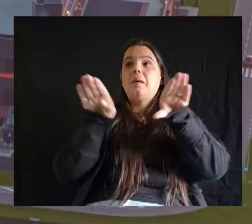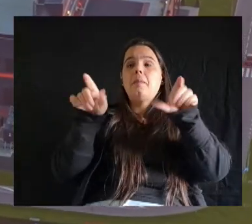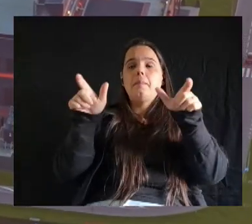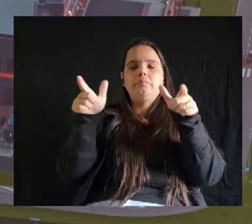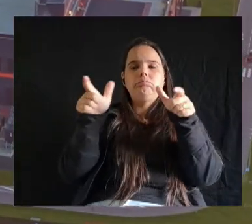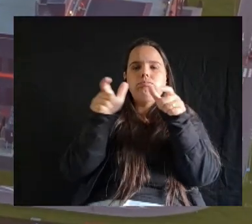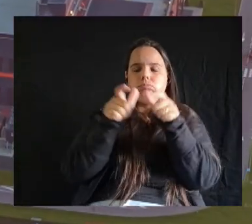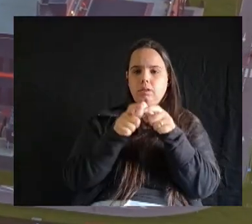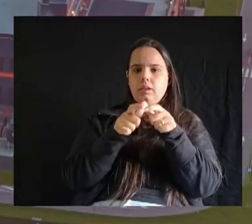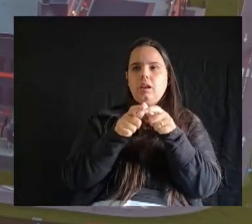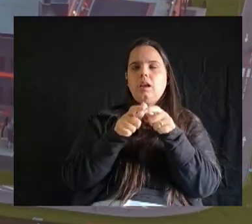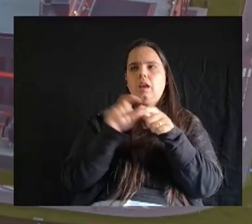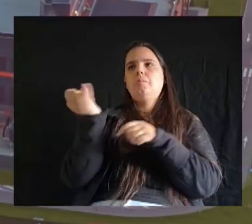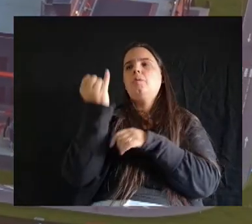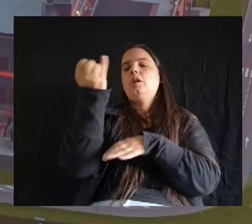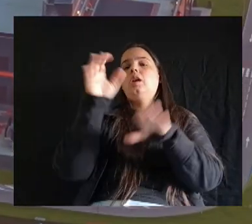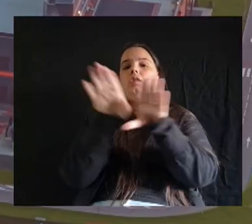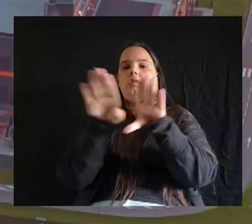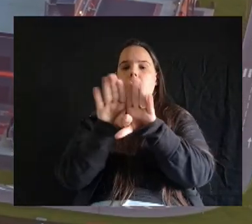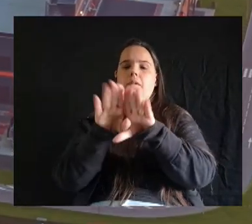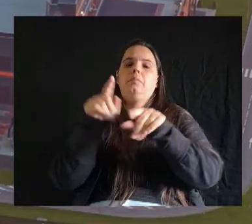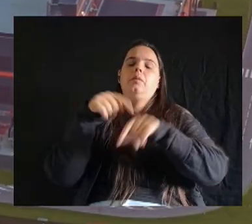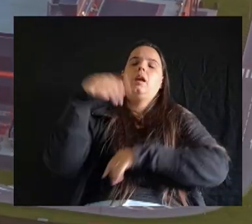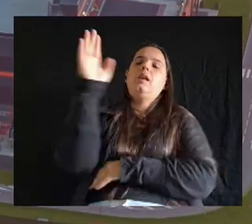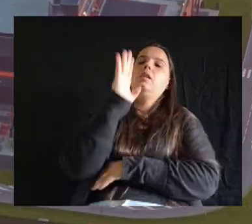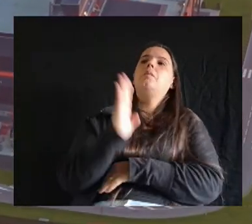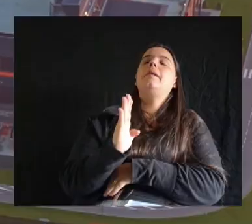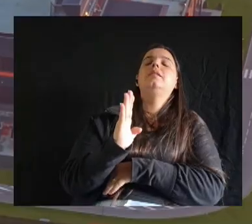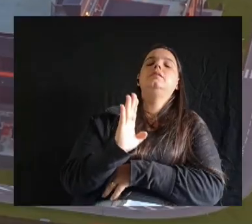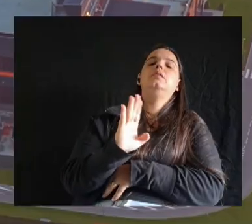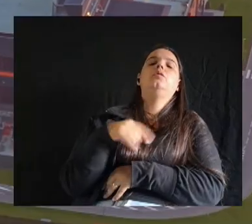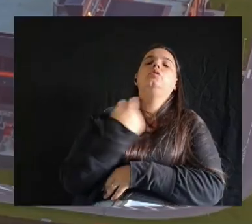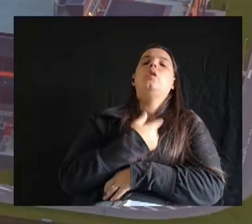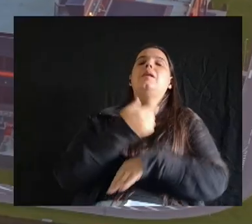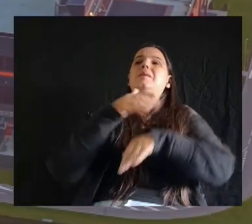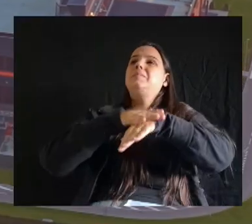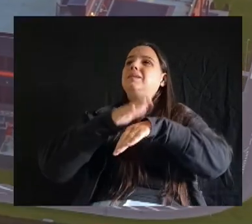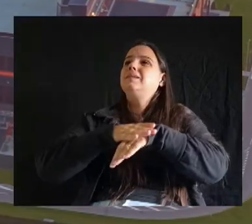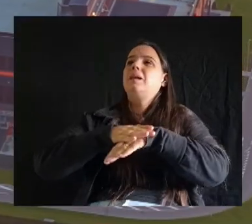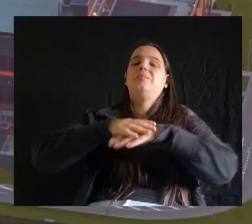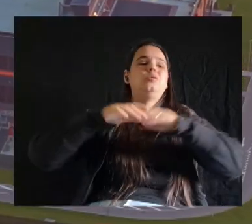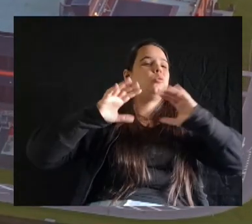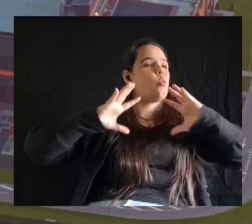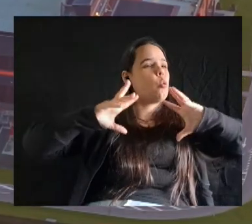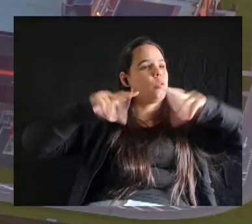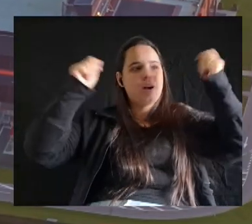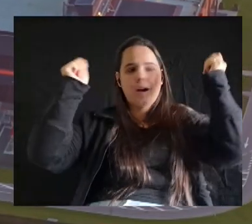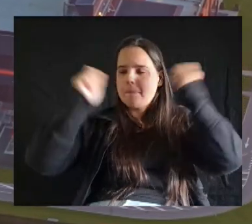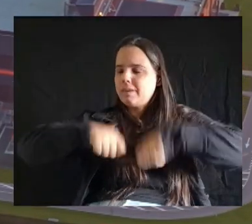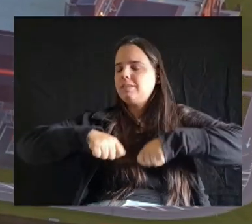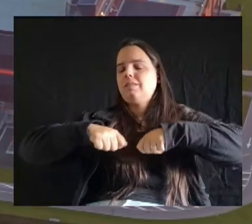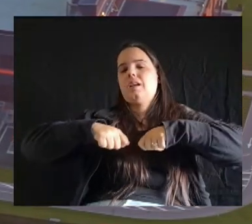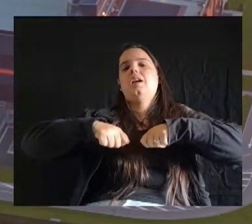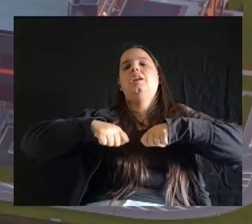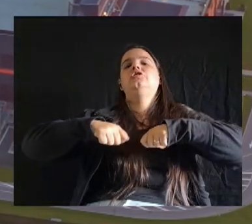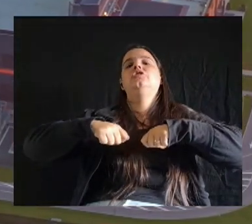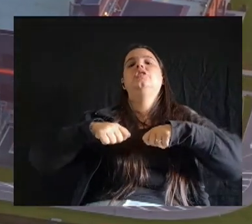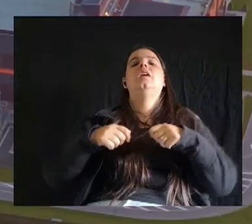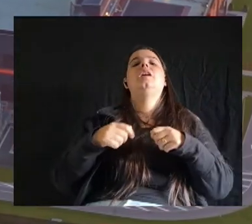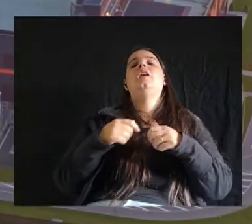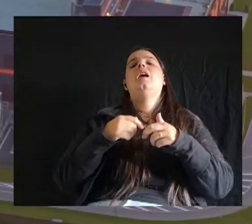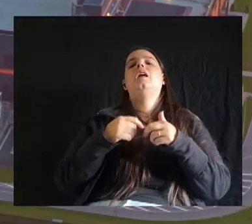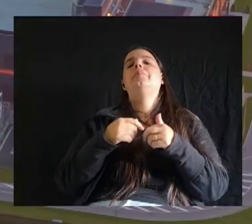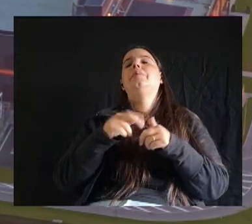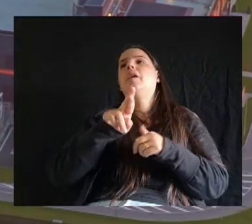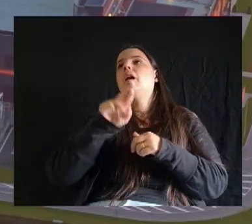também, porque no Brasil, nós precisamos explorar toda a capacidade que o Brasil tem hoje de recursos naturais. Então, nós vamos trazer